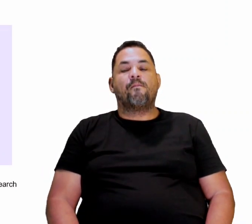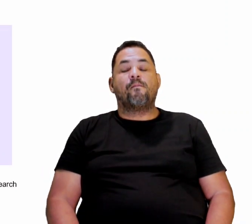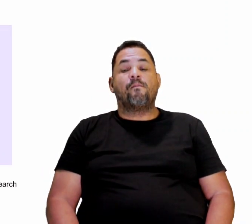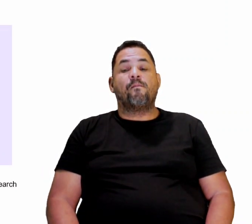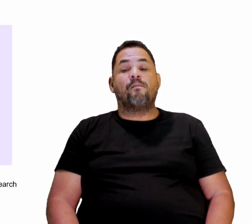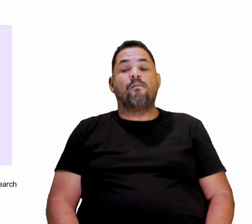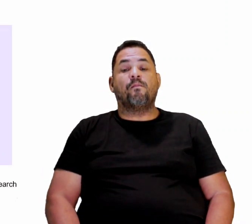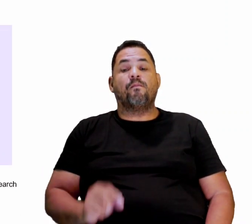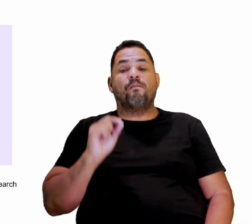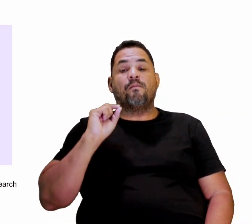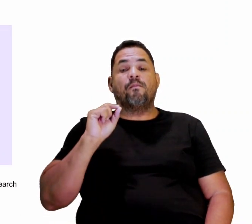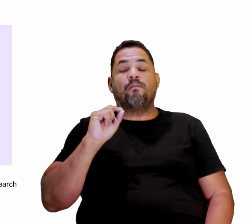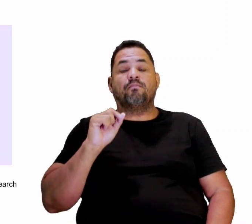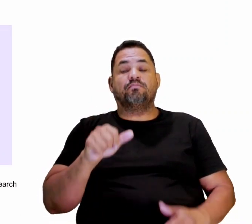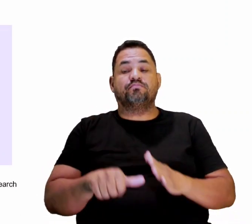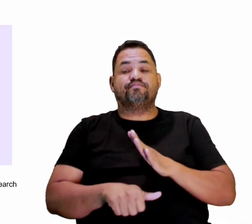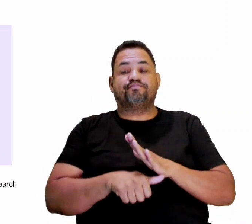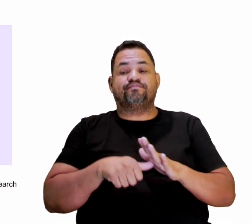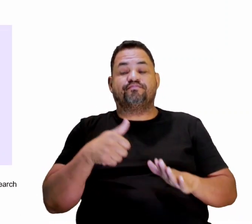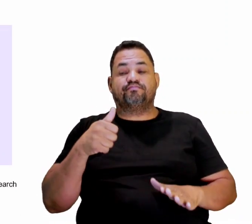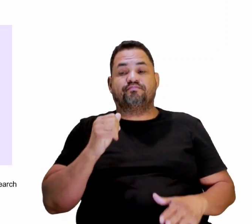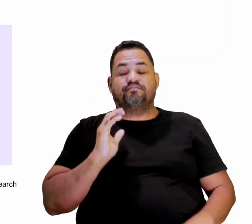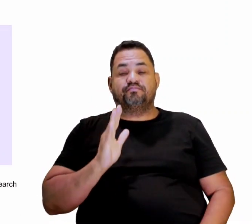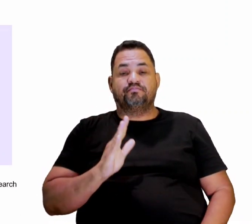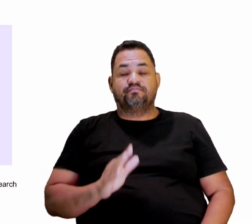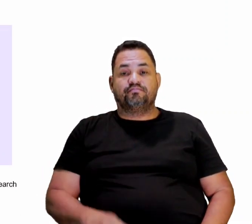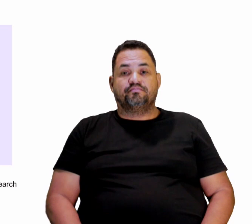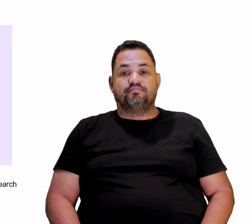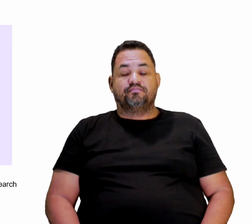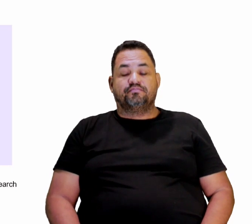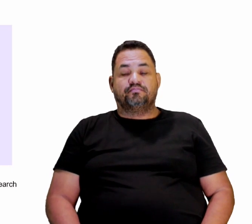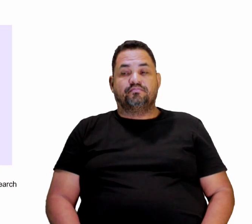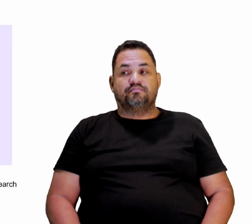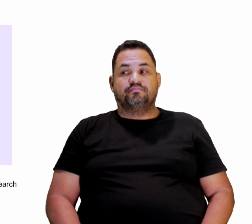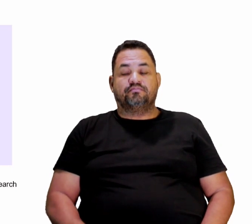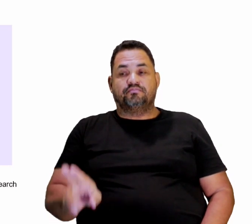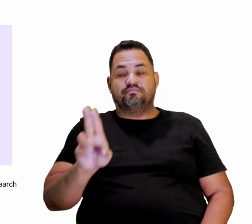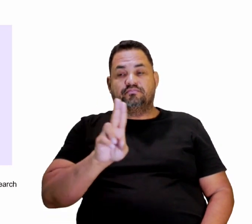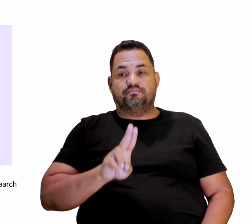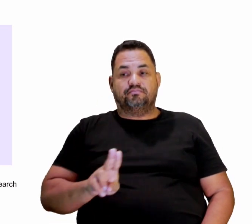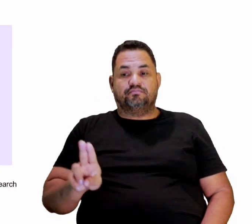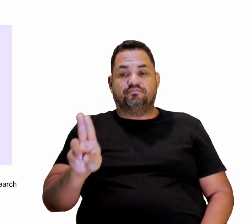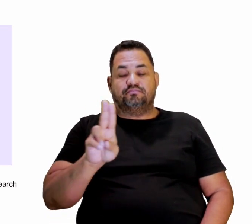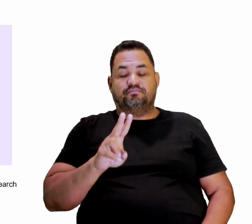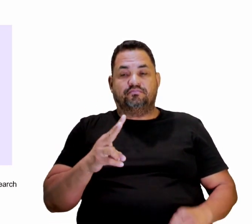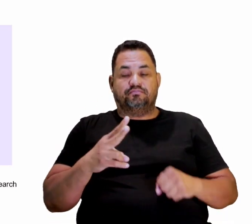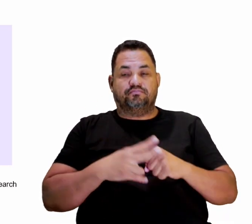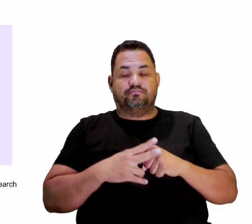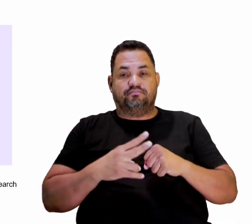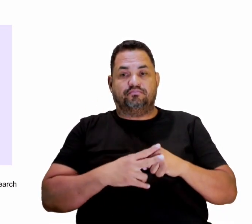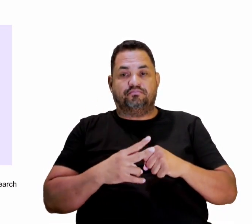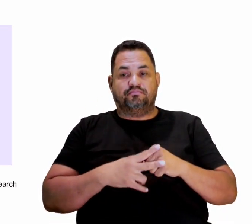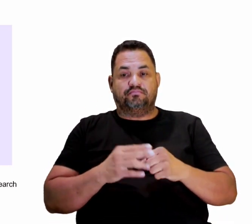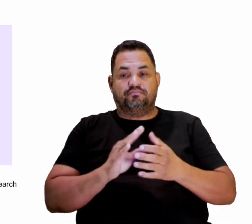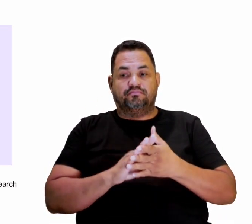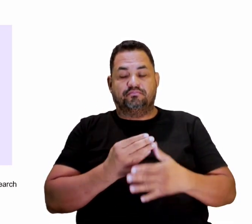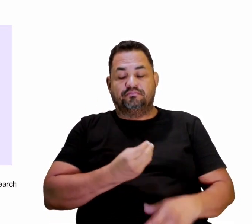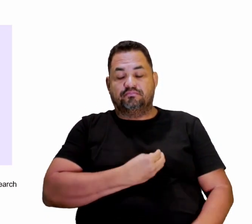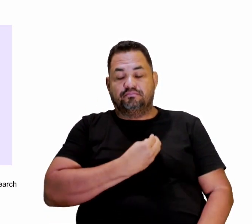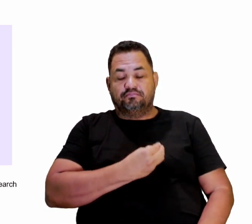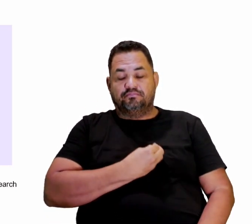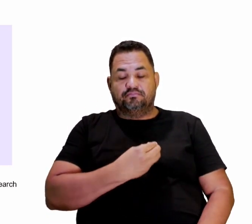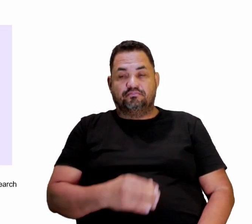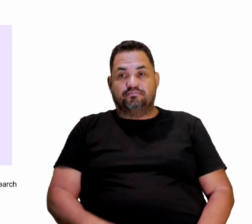que que é isso primeiro que to be você já sabe to be você vai usar os três verbos de vidro presente aqui